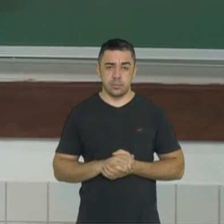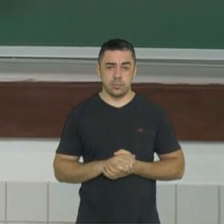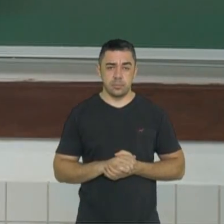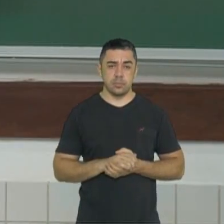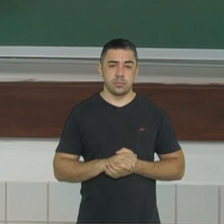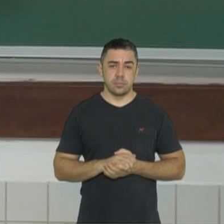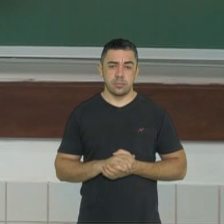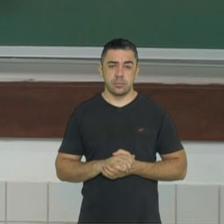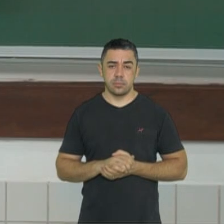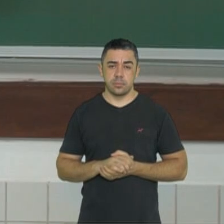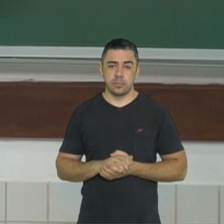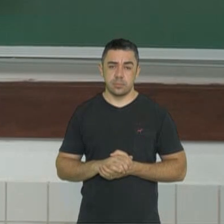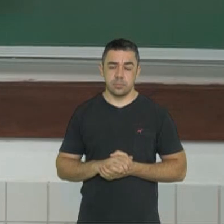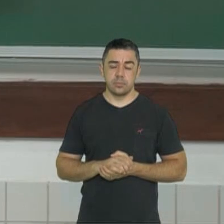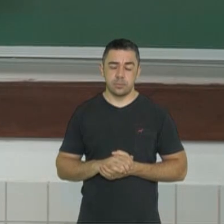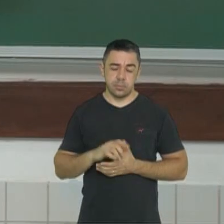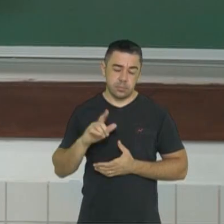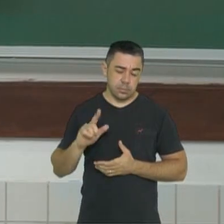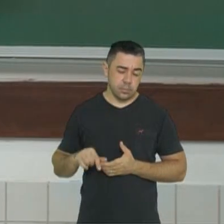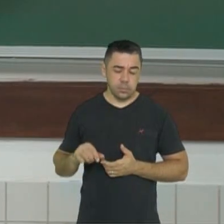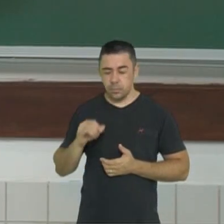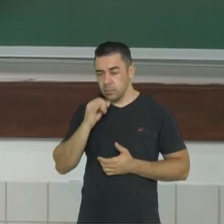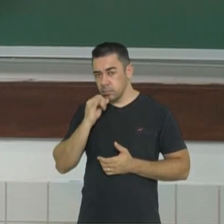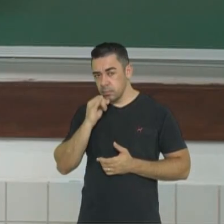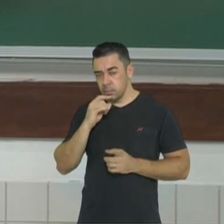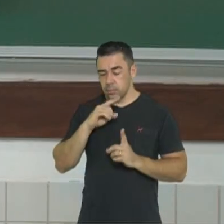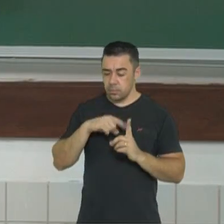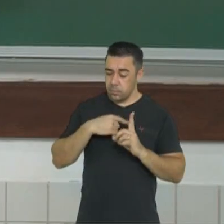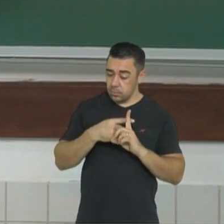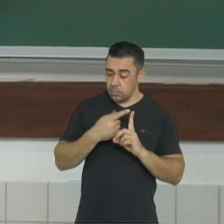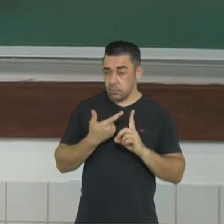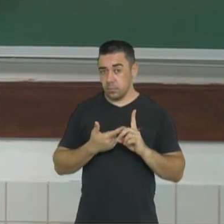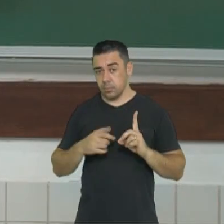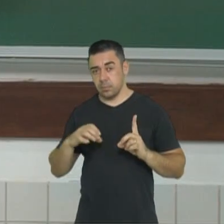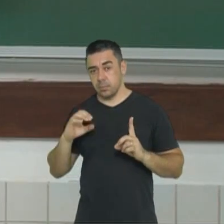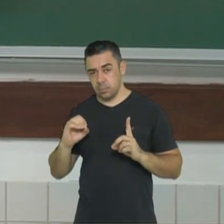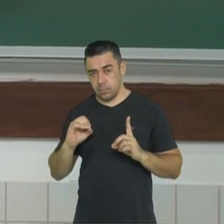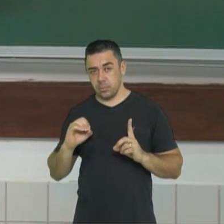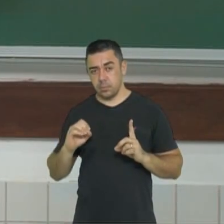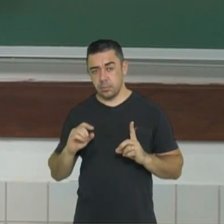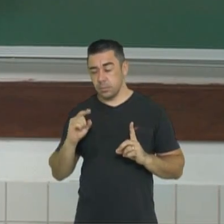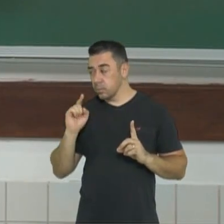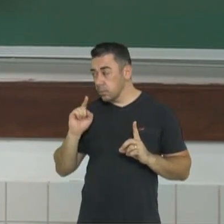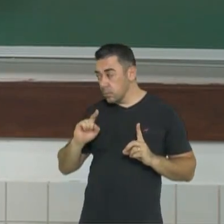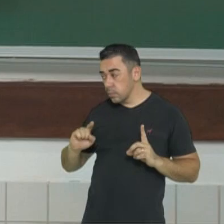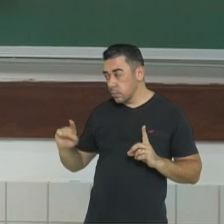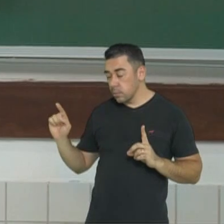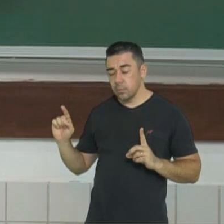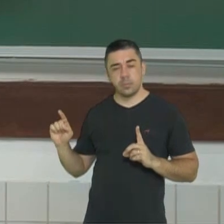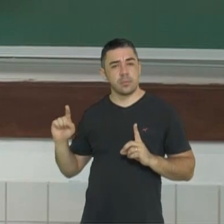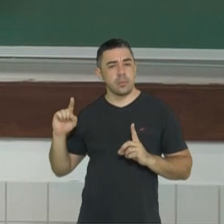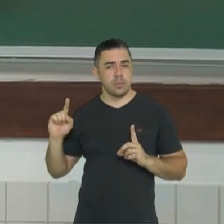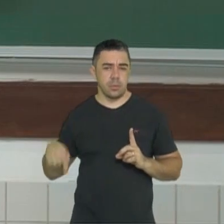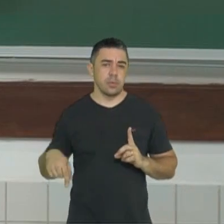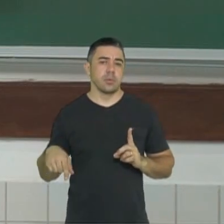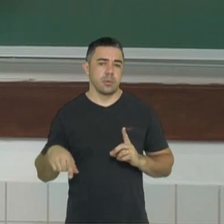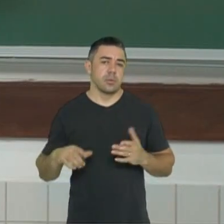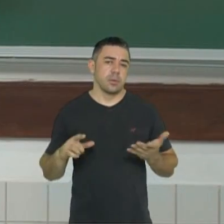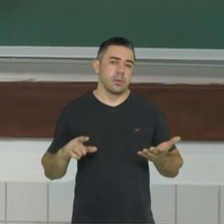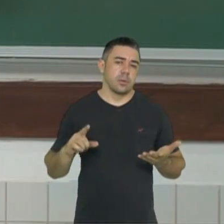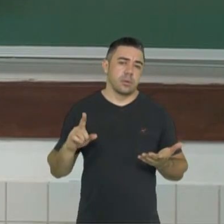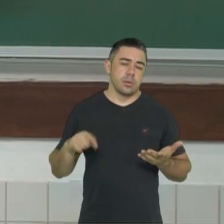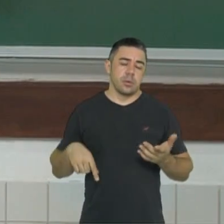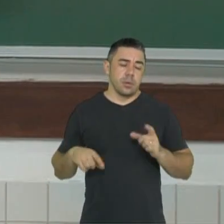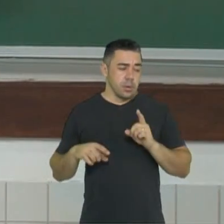indo para a direita para cá Então veja bem eu tenho mais 20 para cá então 20 unidades para